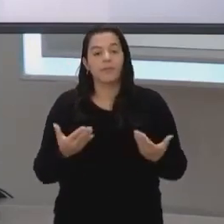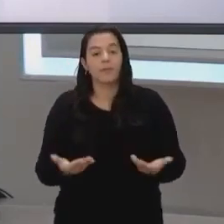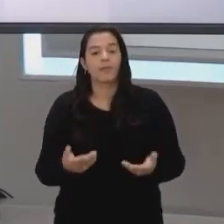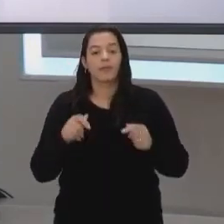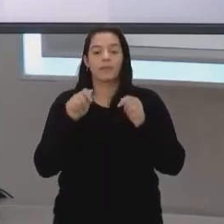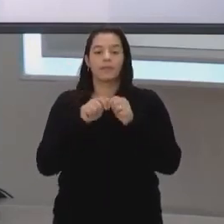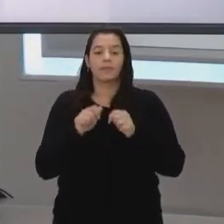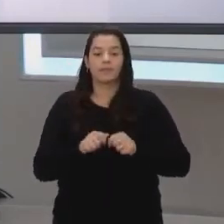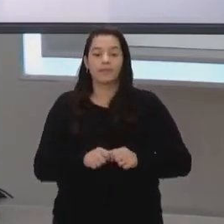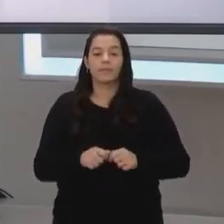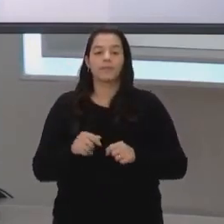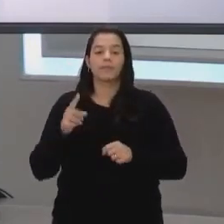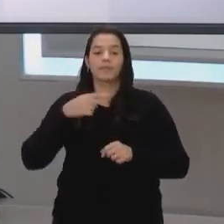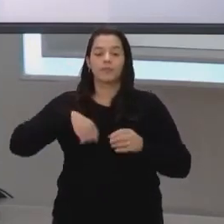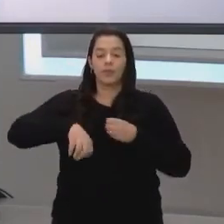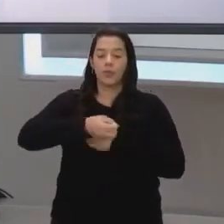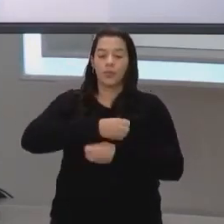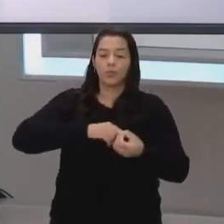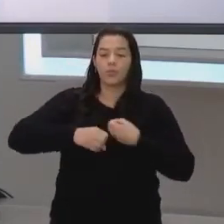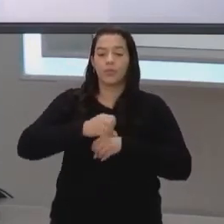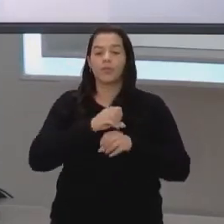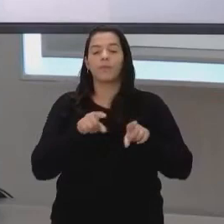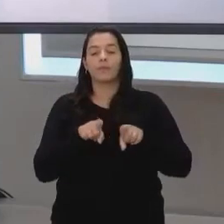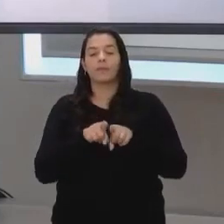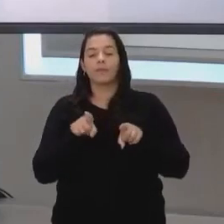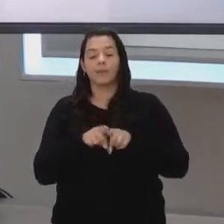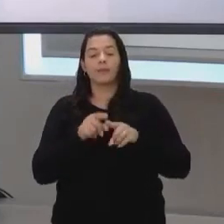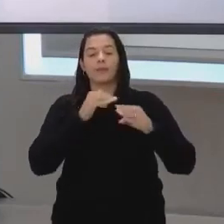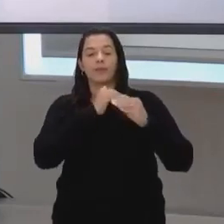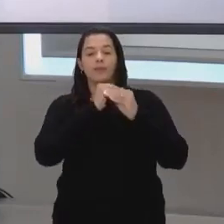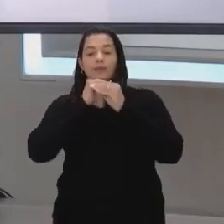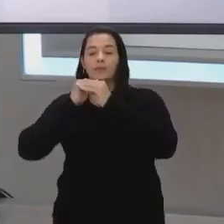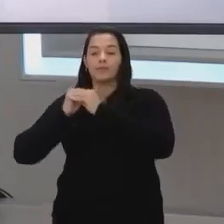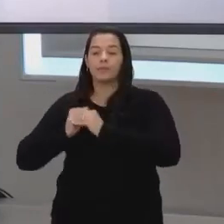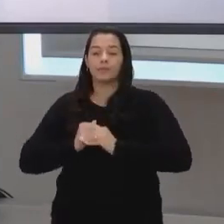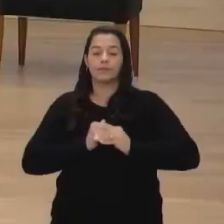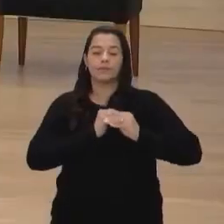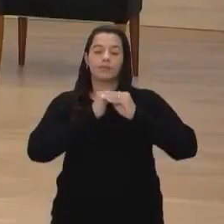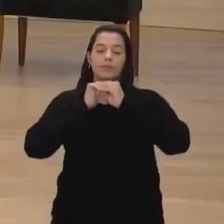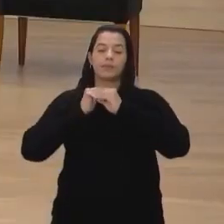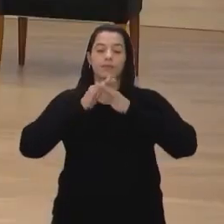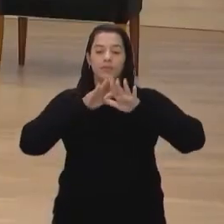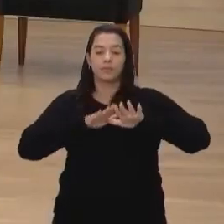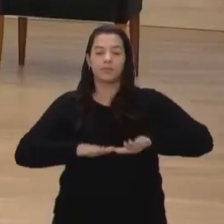forma que os elementos também vão em busca dessa